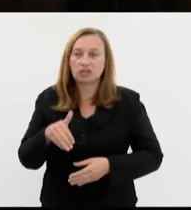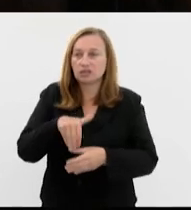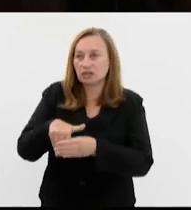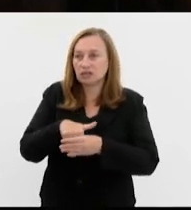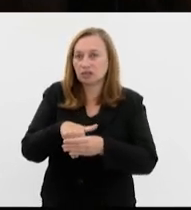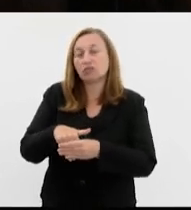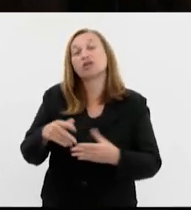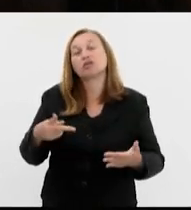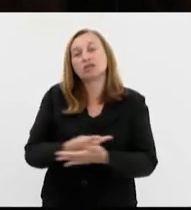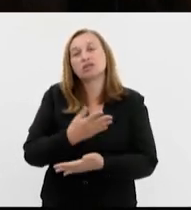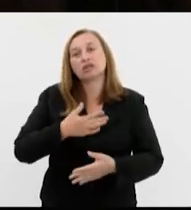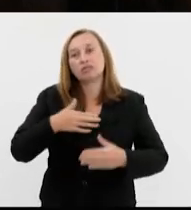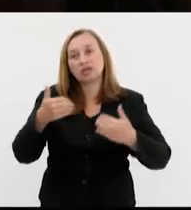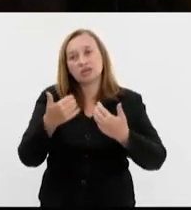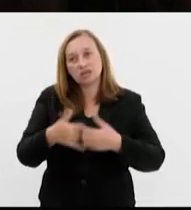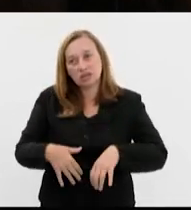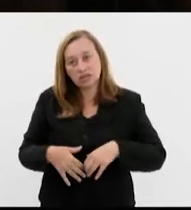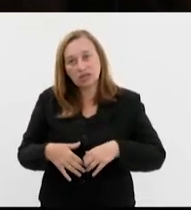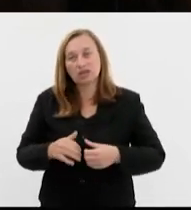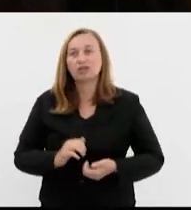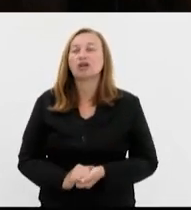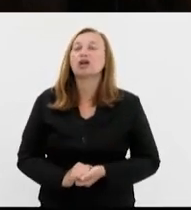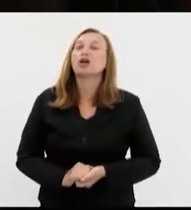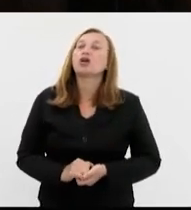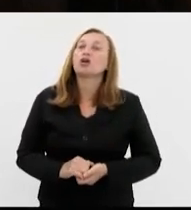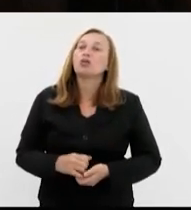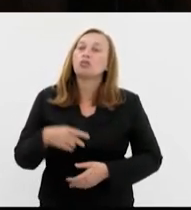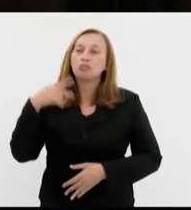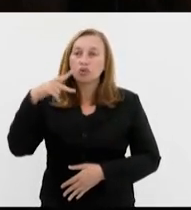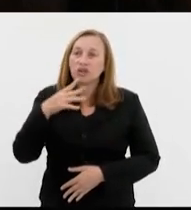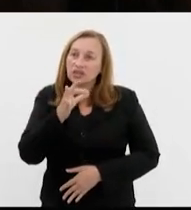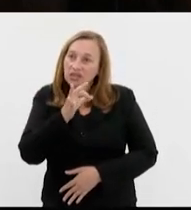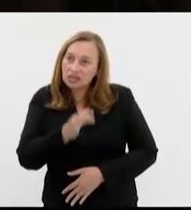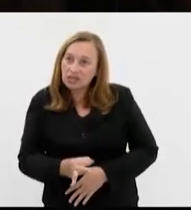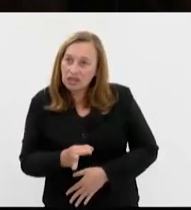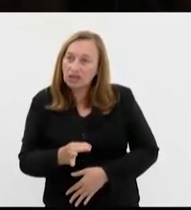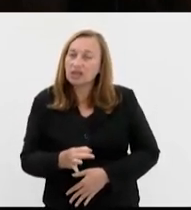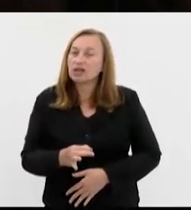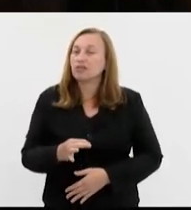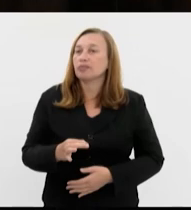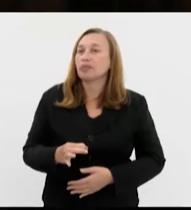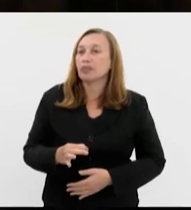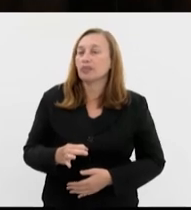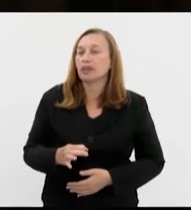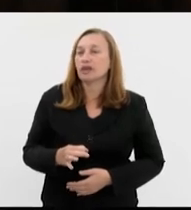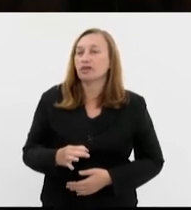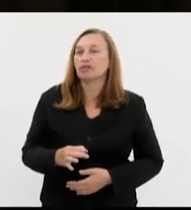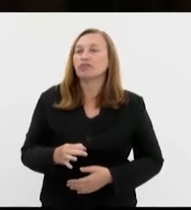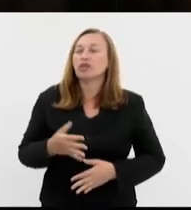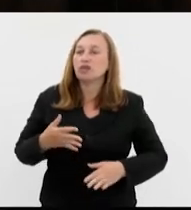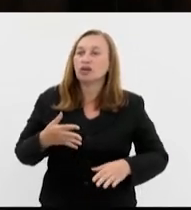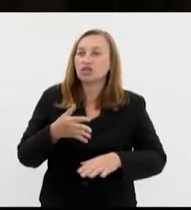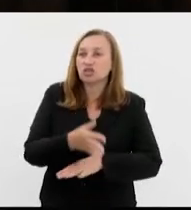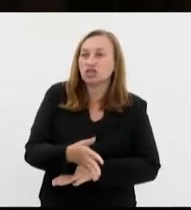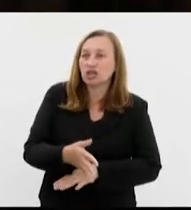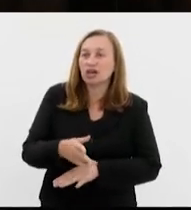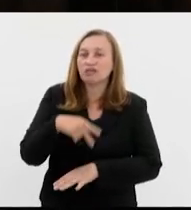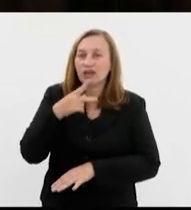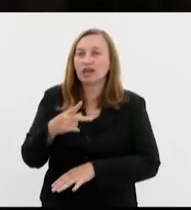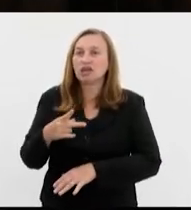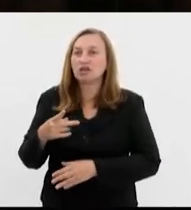cidade. Política de habitação séria não é puxar um programa aqui, um projeto ali, entregar porque eu quero chegar na eleição dizendo que eu entreguei